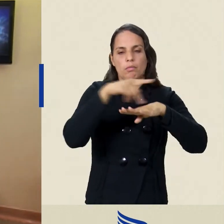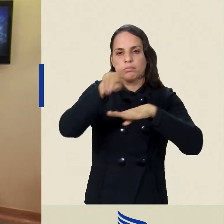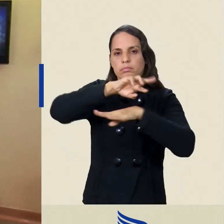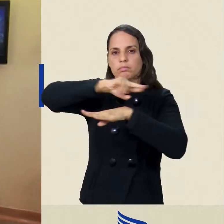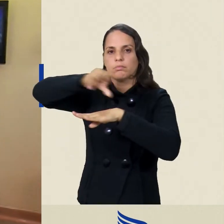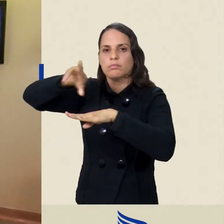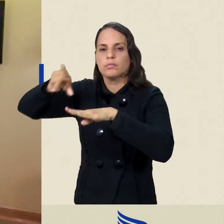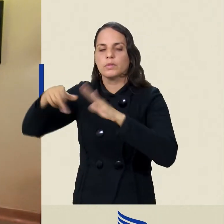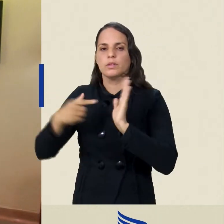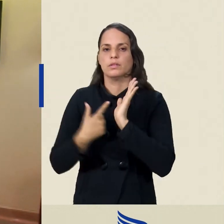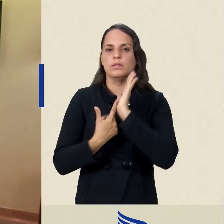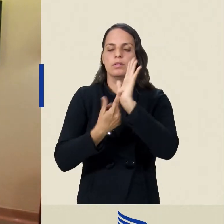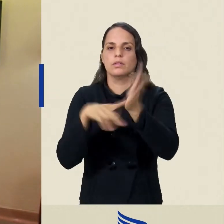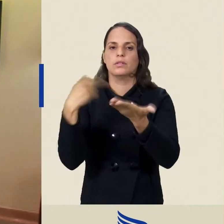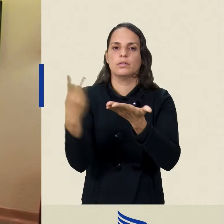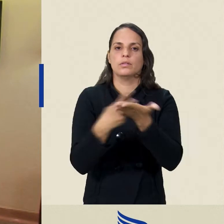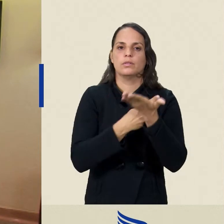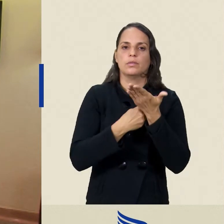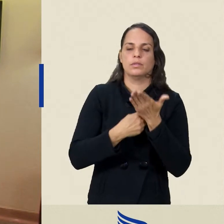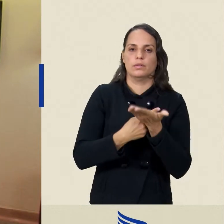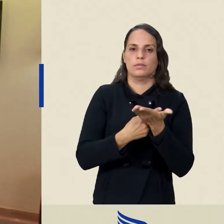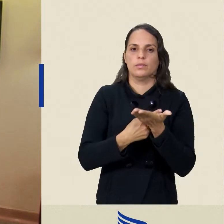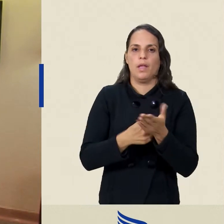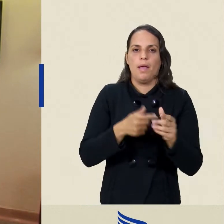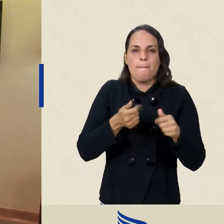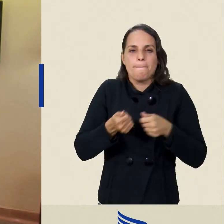seu propósito em perseguir o povo de Deus.